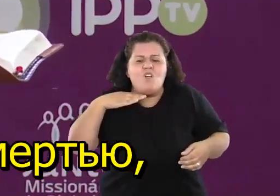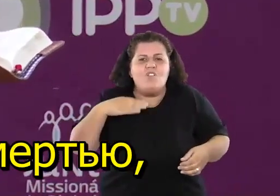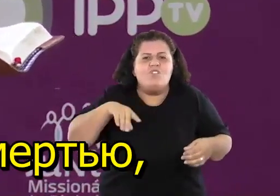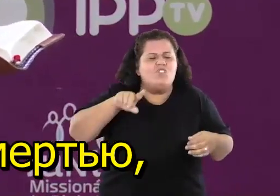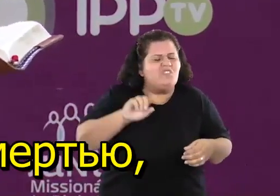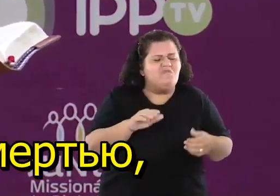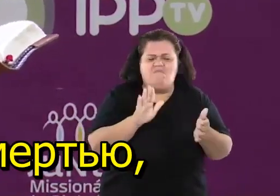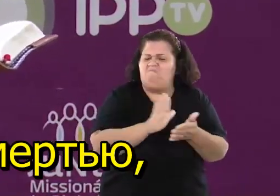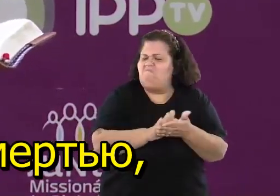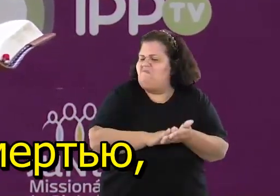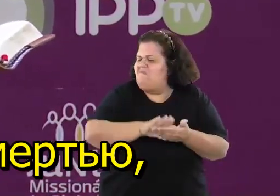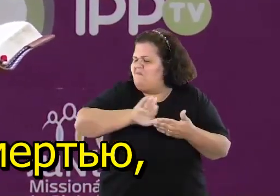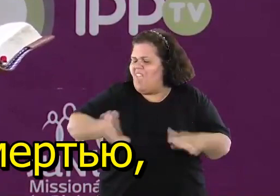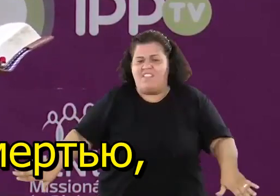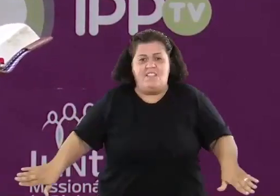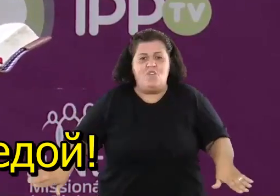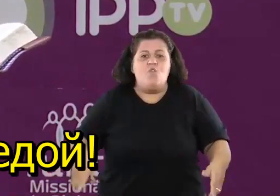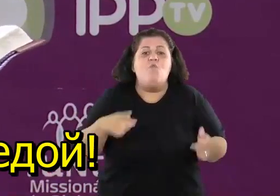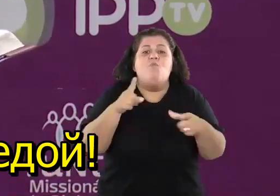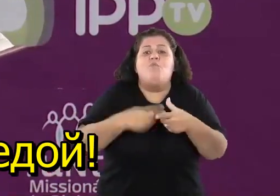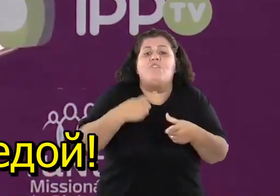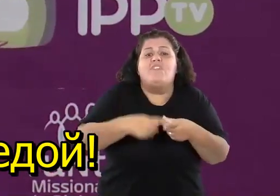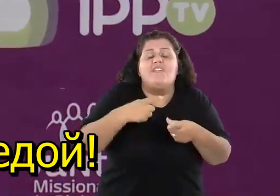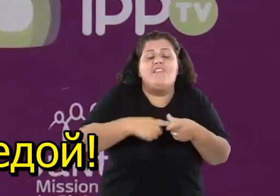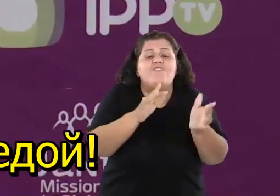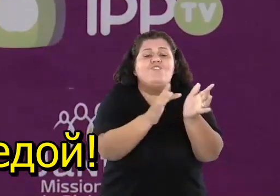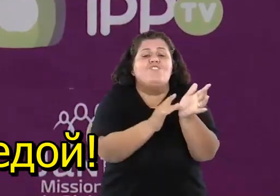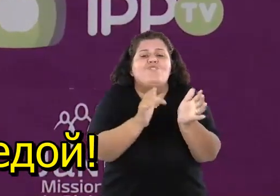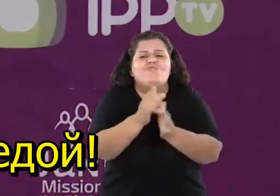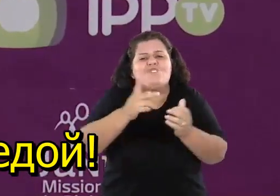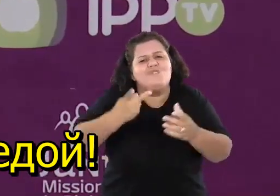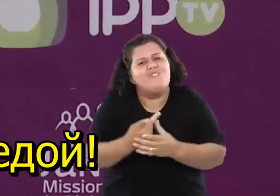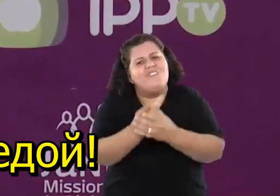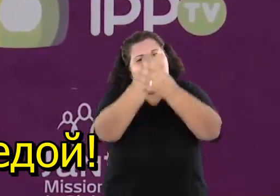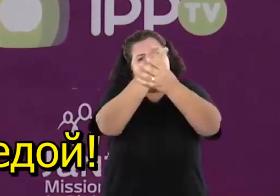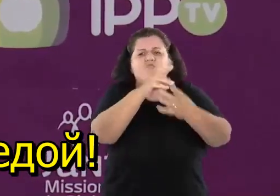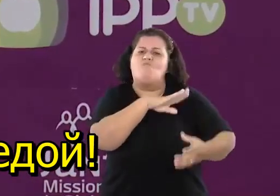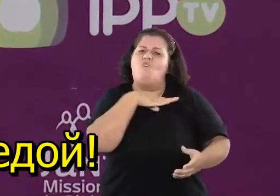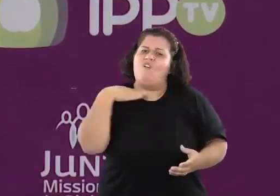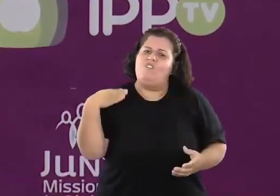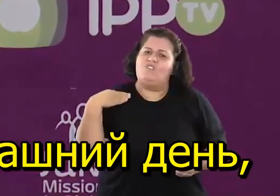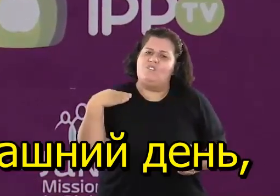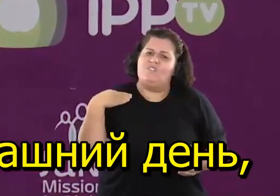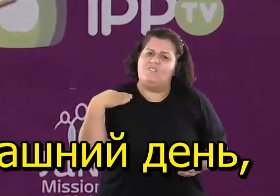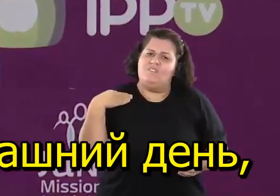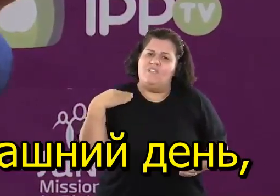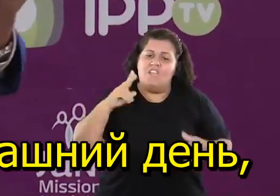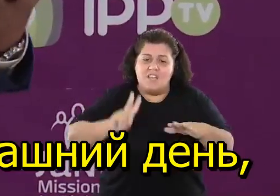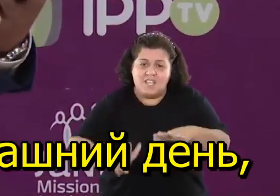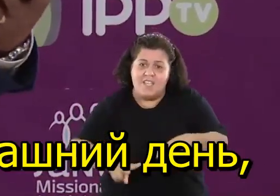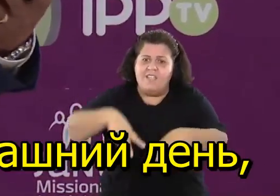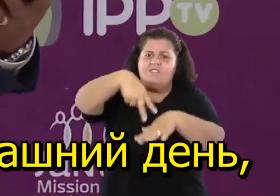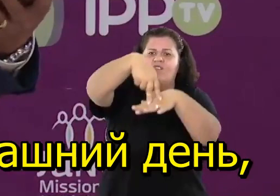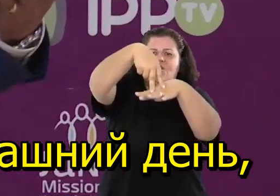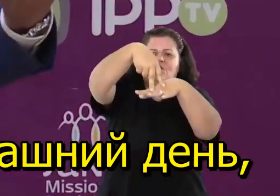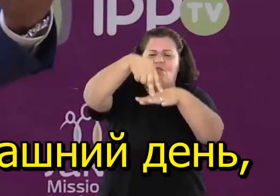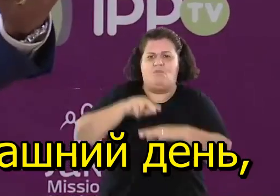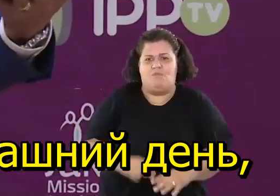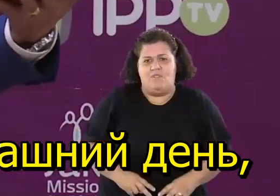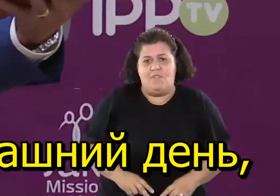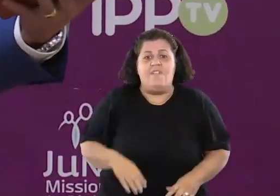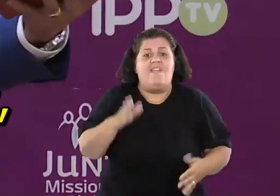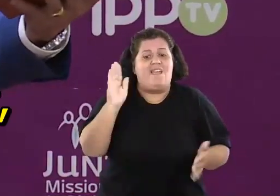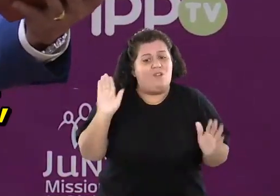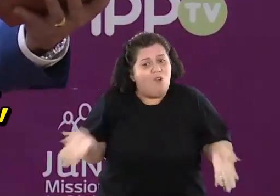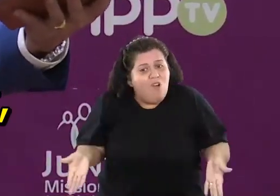A morte não tem a última palavra. A morte foi tragada pela vitória. E hoje nós podemos crer no